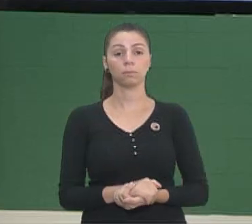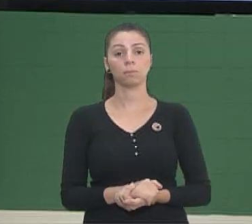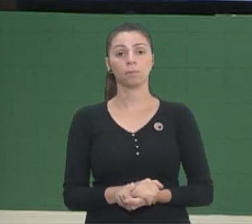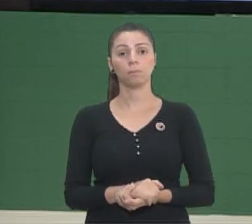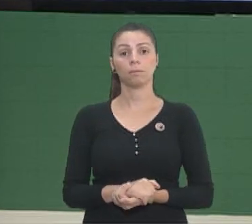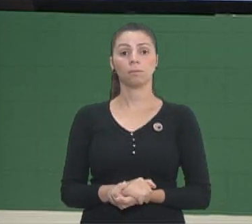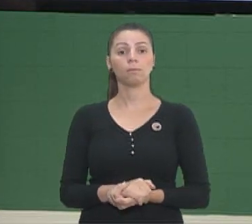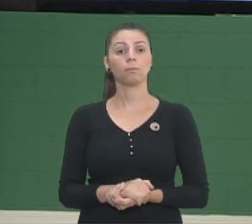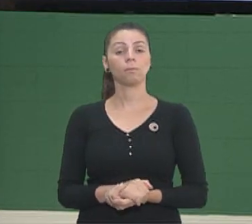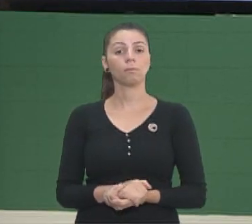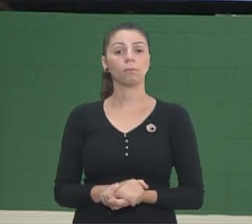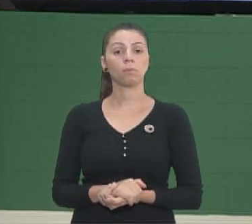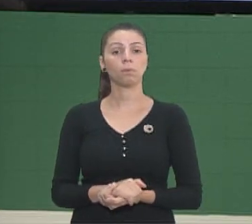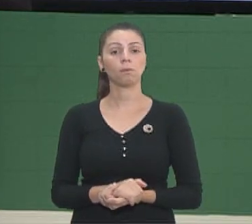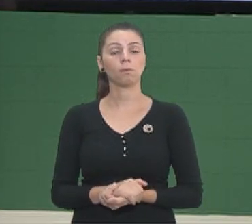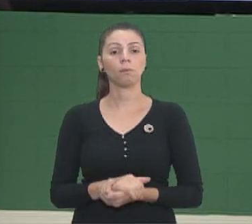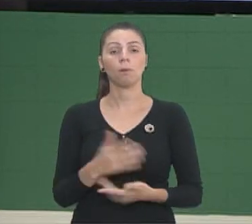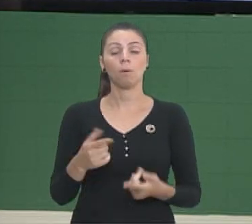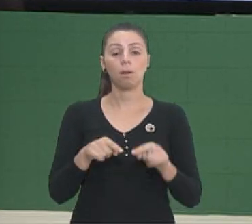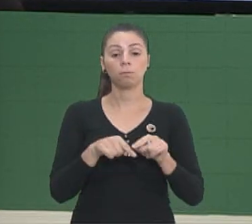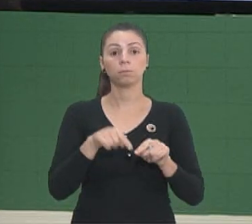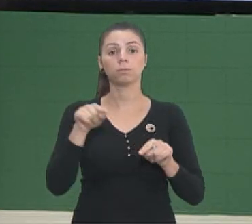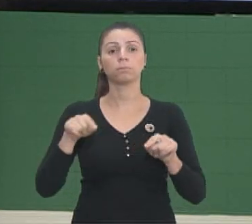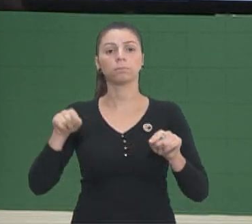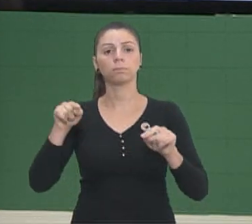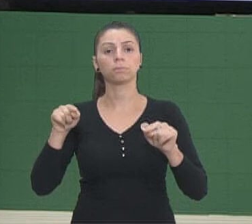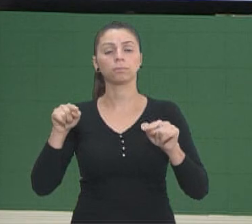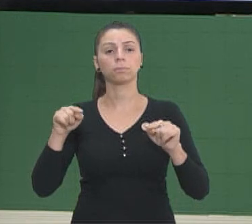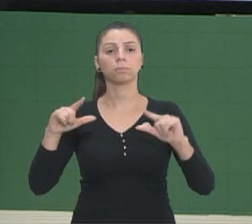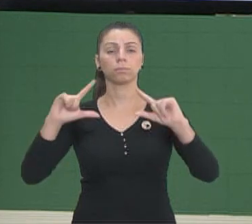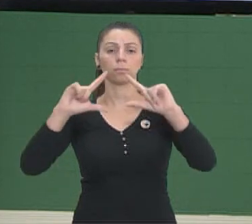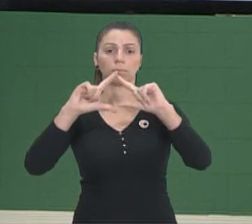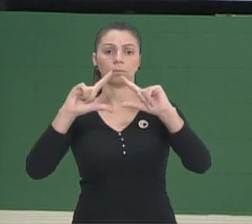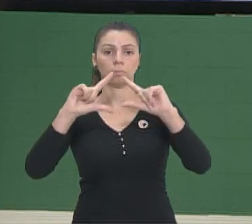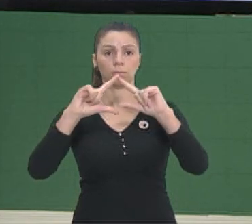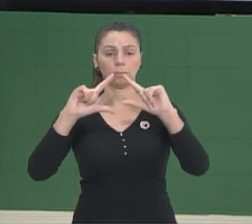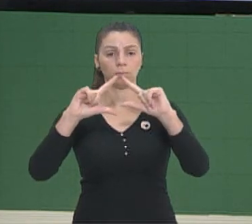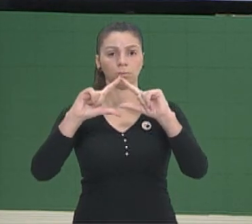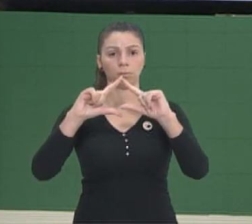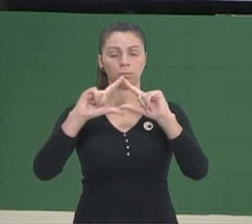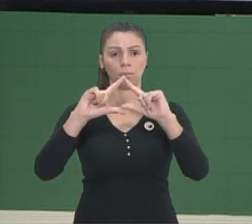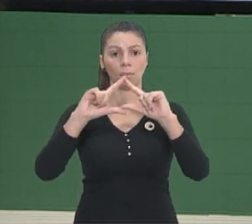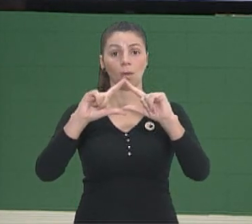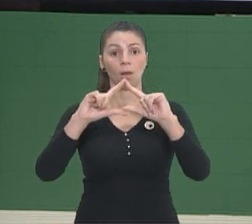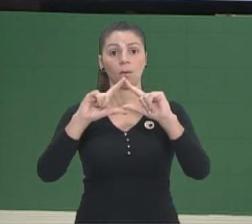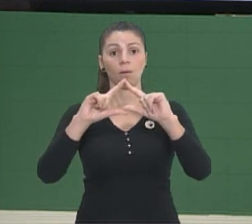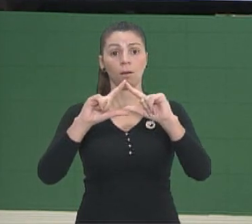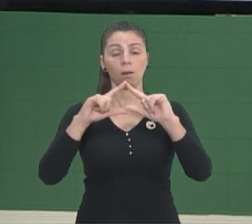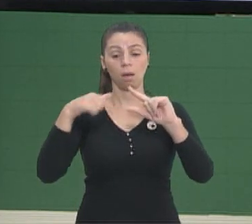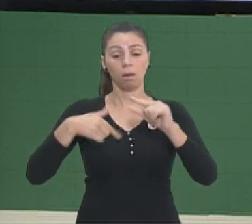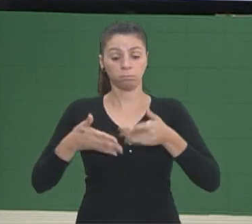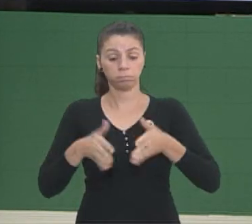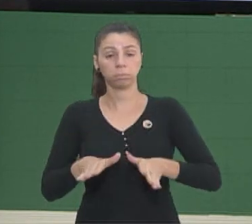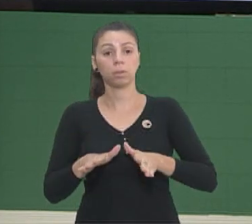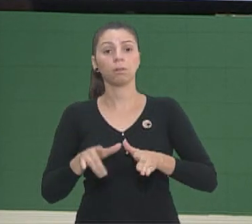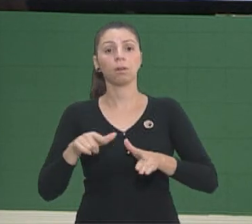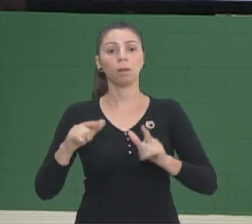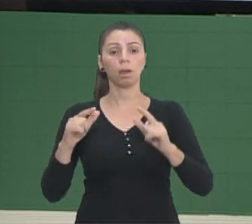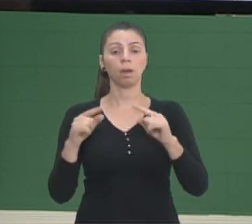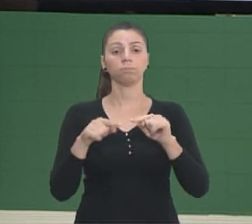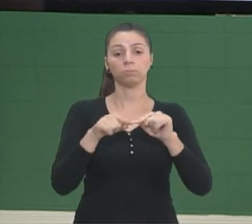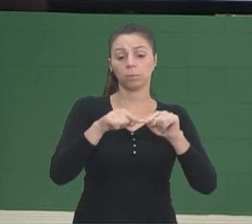Vamos ver a pirâmide etária do Paraná. Relembrando que a pirâmide etária é um gráfico